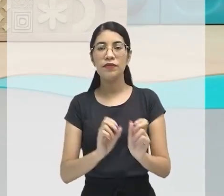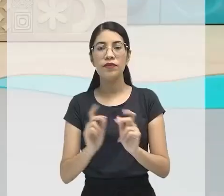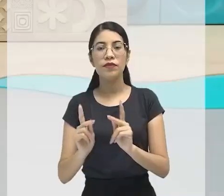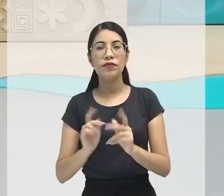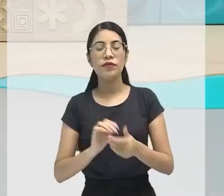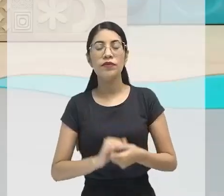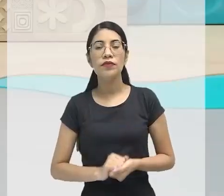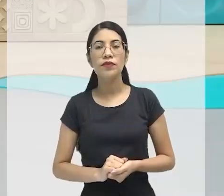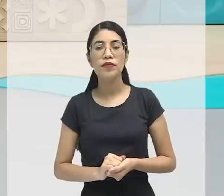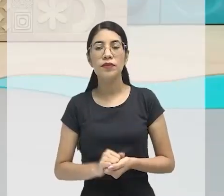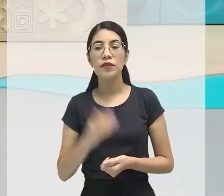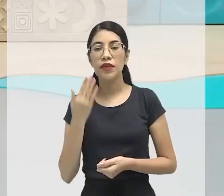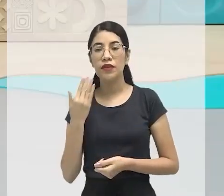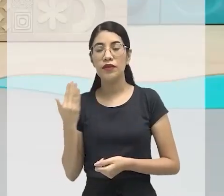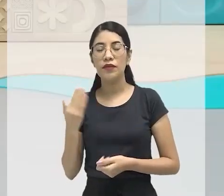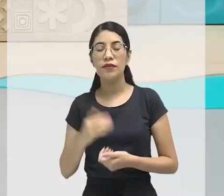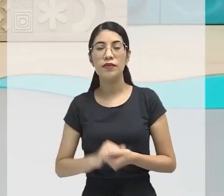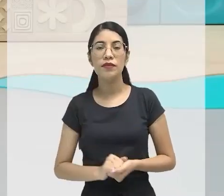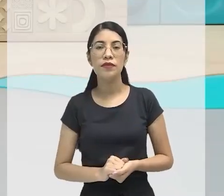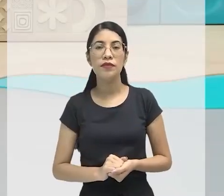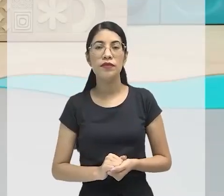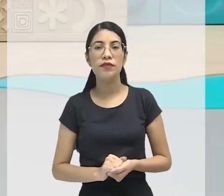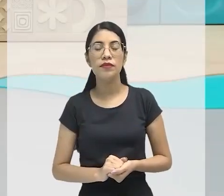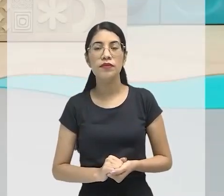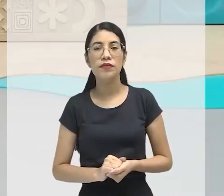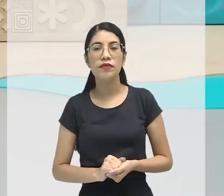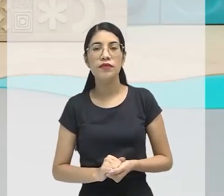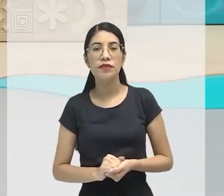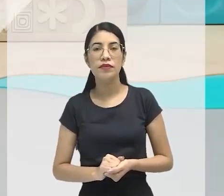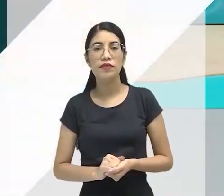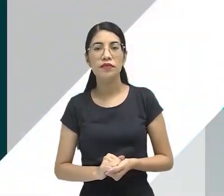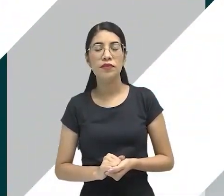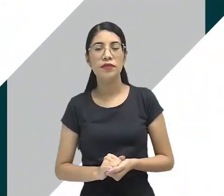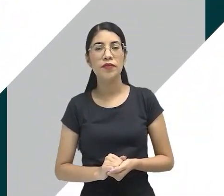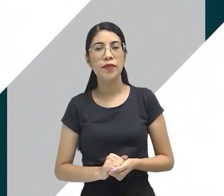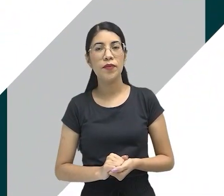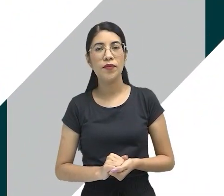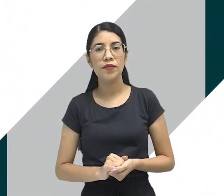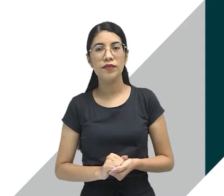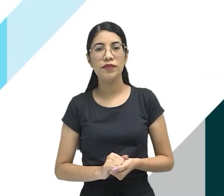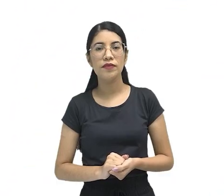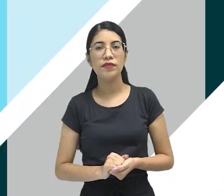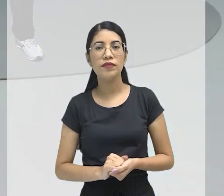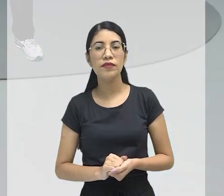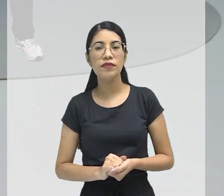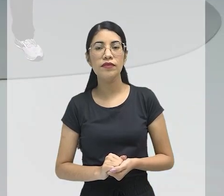ok? Olha aí, ó. Então, bora lá falar um pouquinho do Aipenkuit, vamos lá.